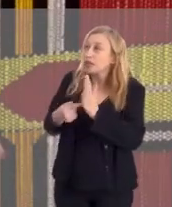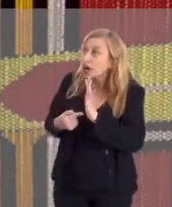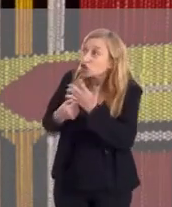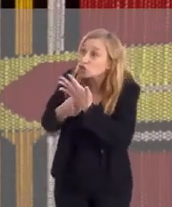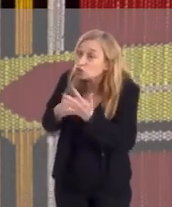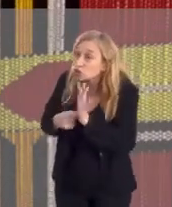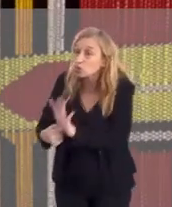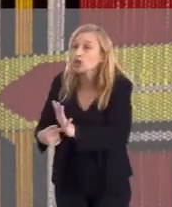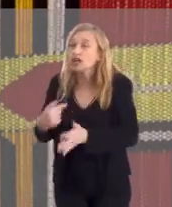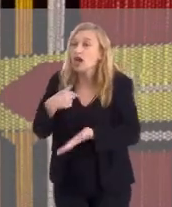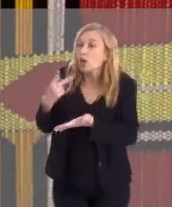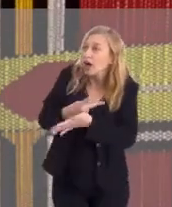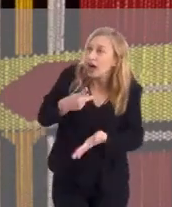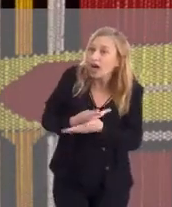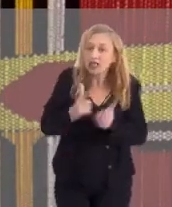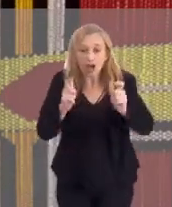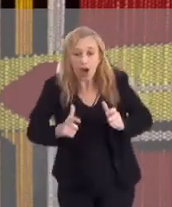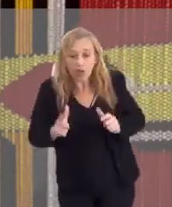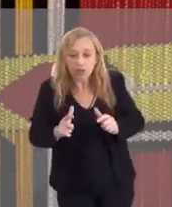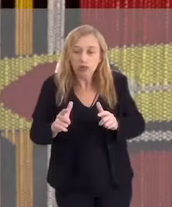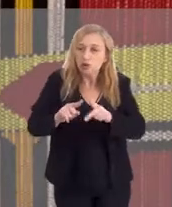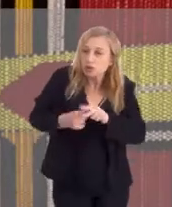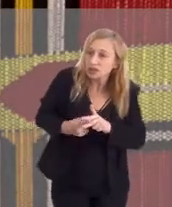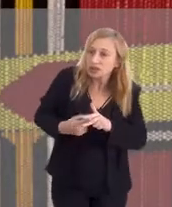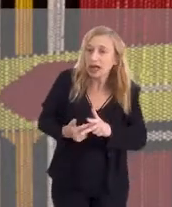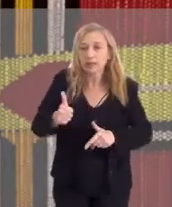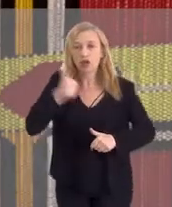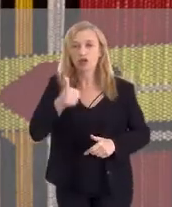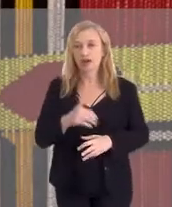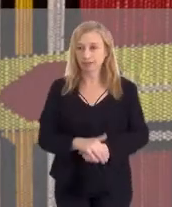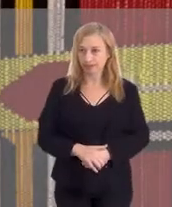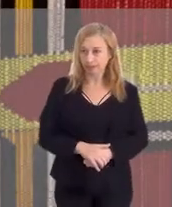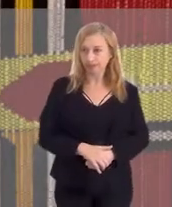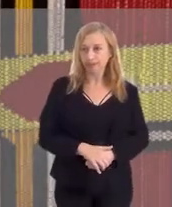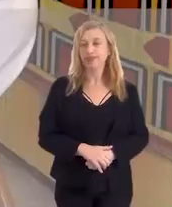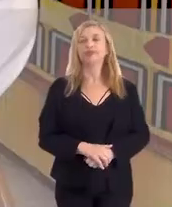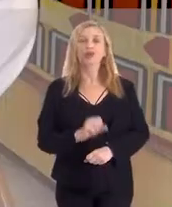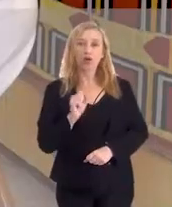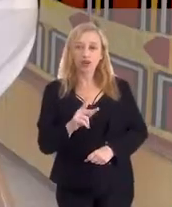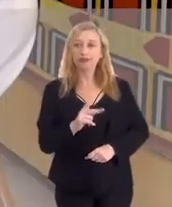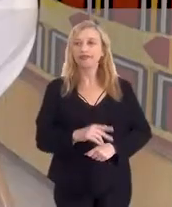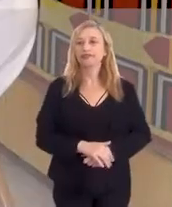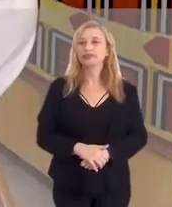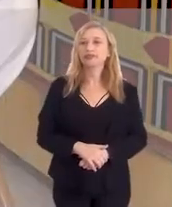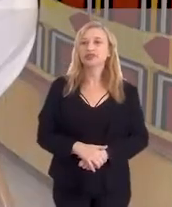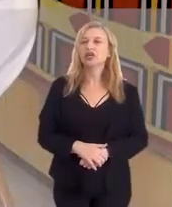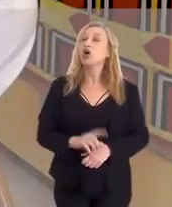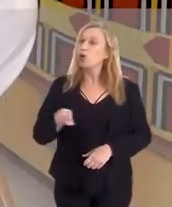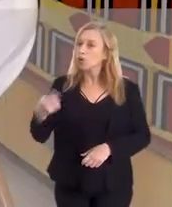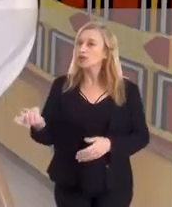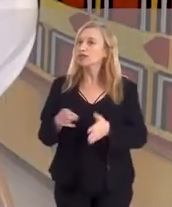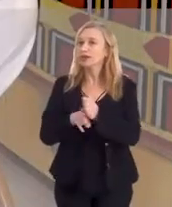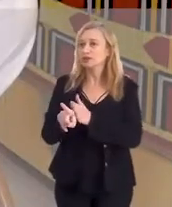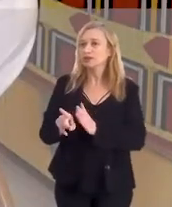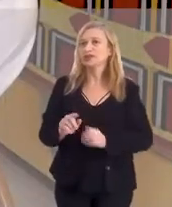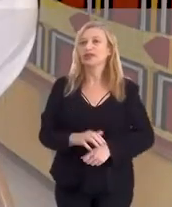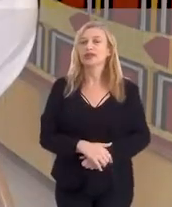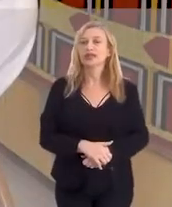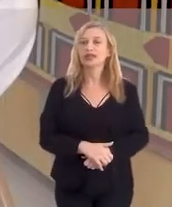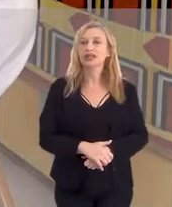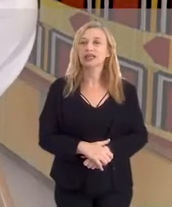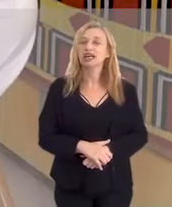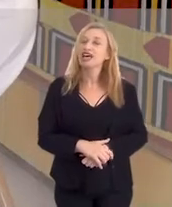luz, me diz se eu estou errando em alguma coisa, onde eu posso melhorar, onde eu posso consertar. Tá. Queria fazer uma outra